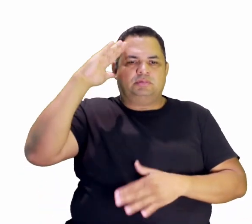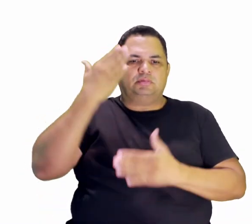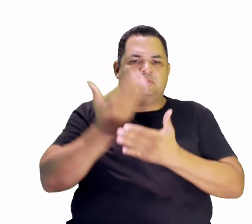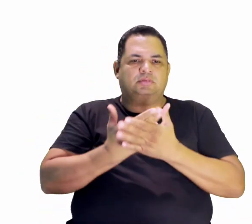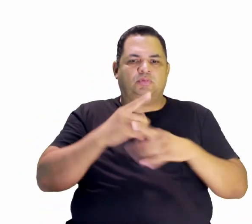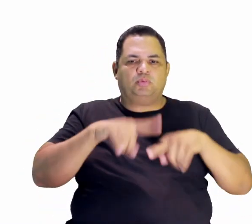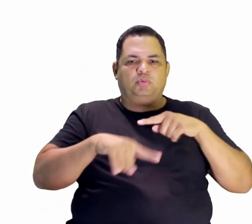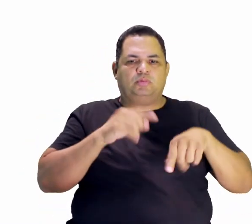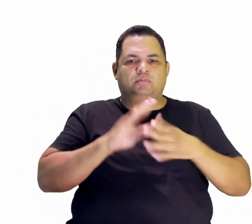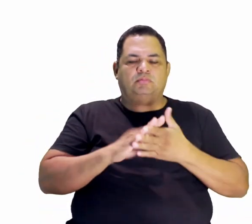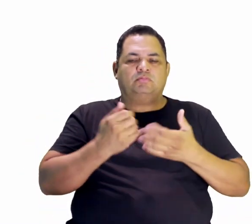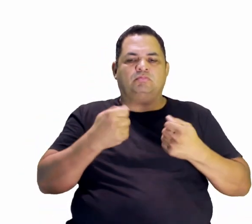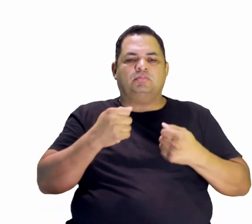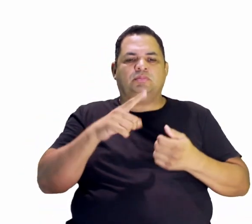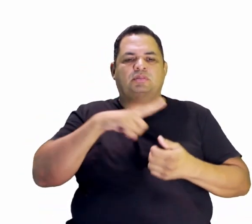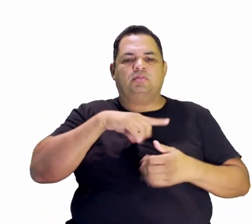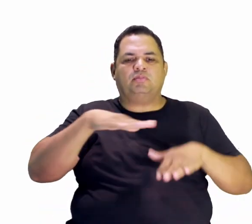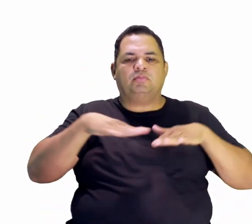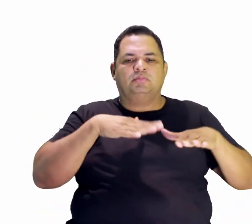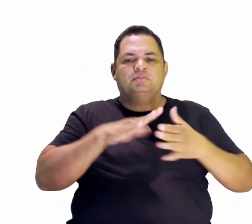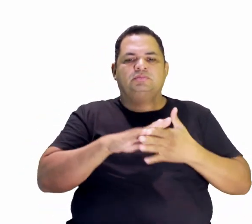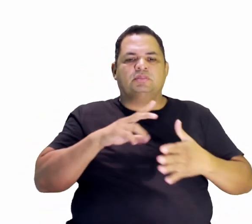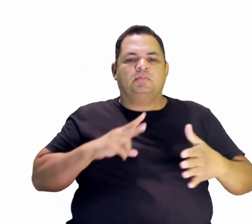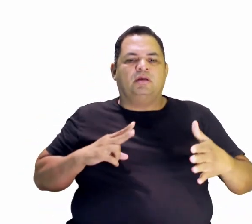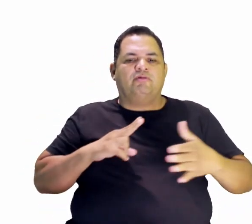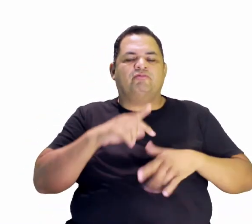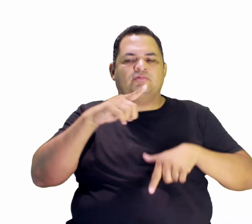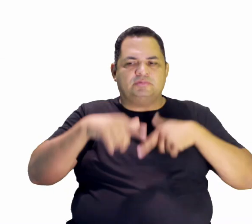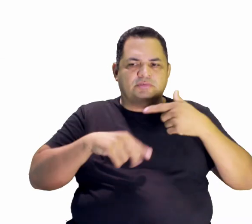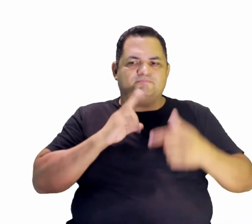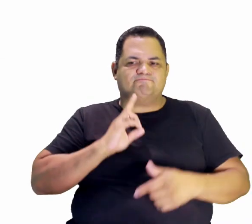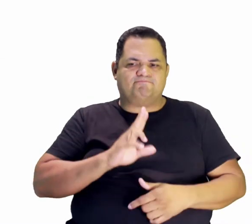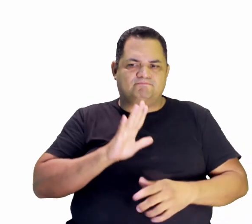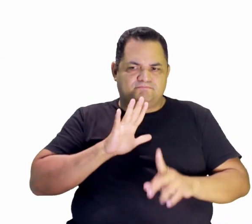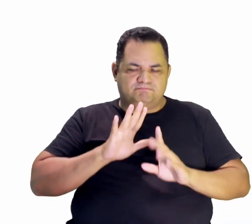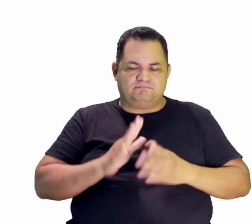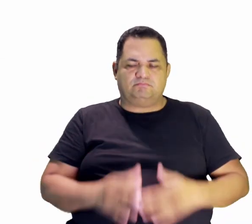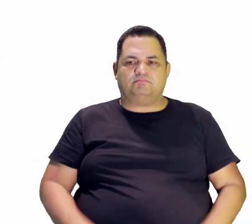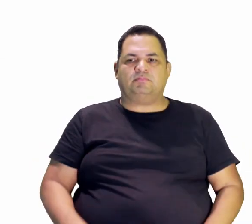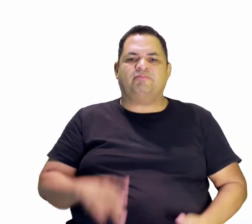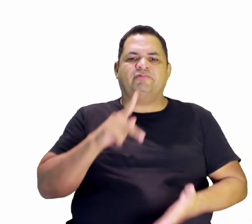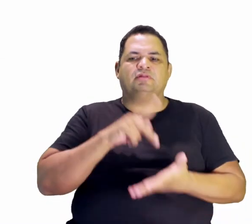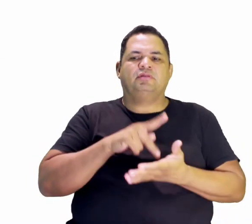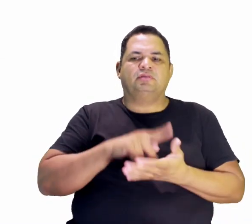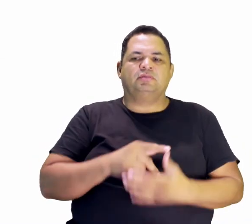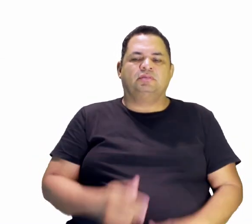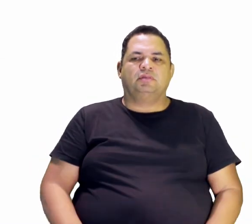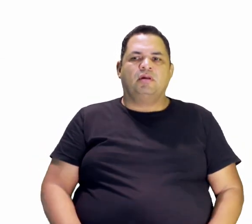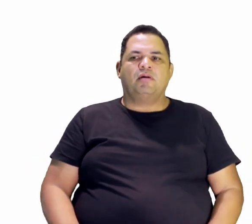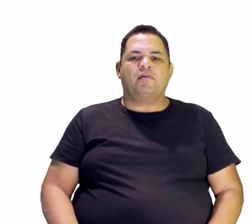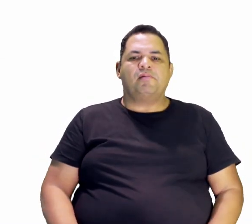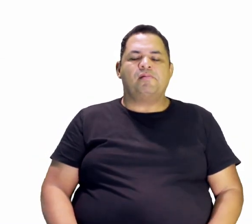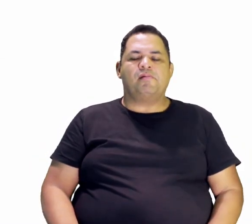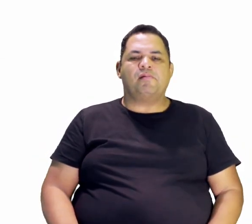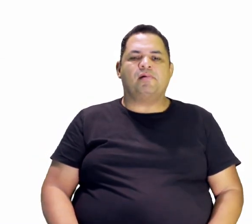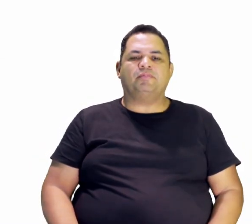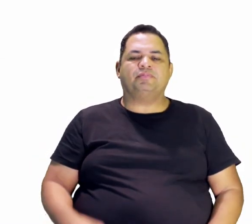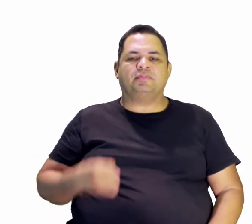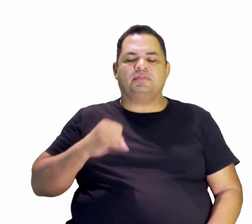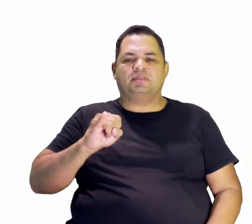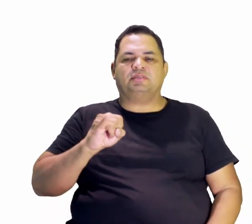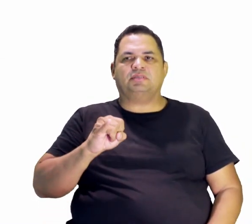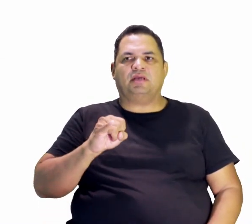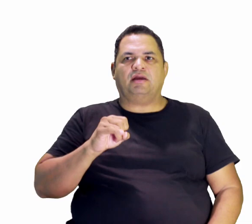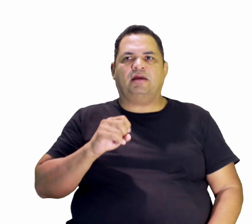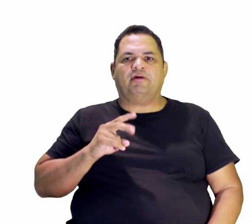poderia permanecer em movimento se existisse uma força atuando sobre ele. Será que é verdade? Ele quer dizer que se a força